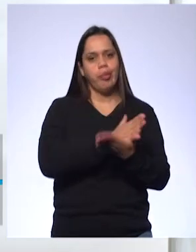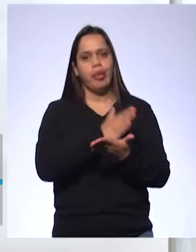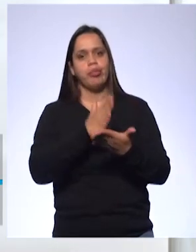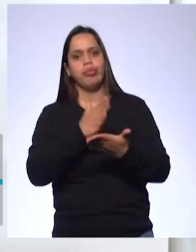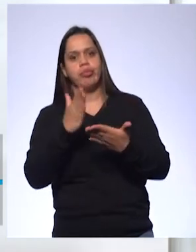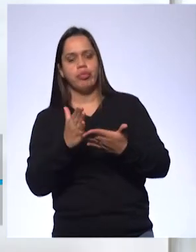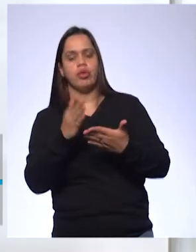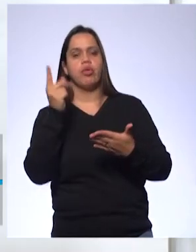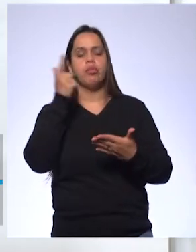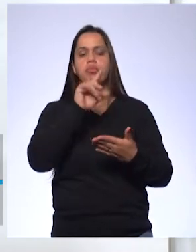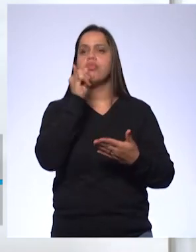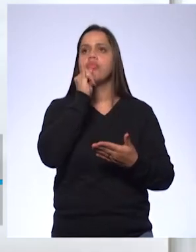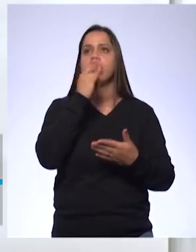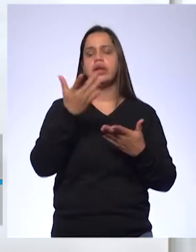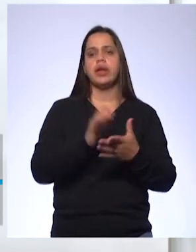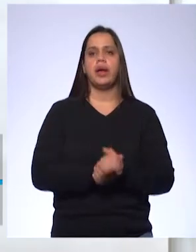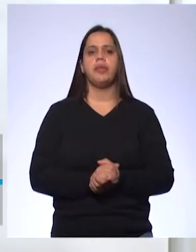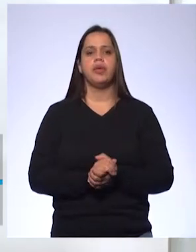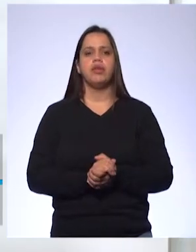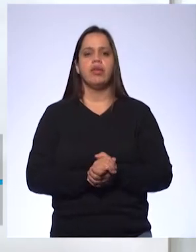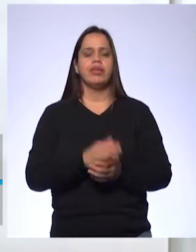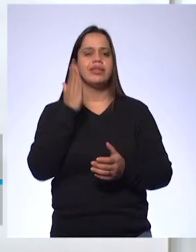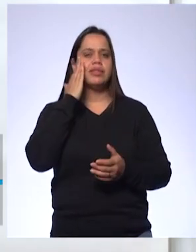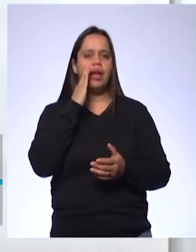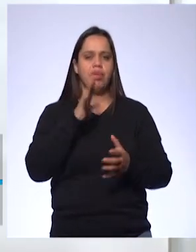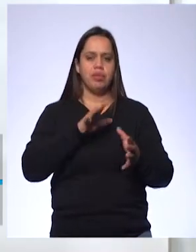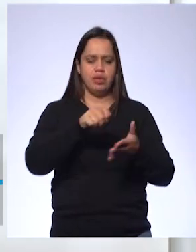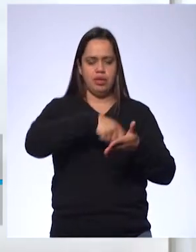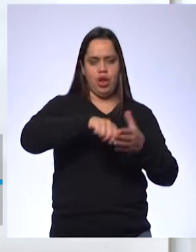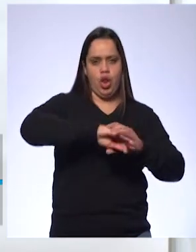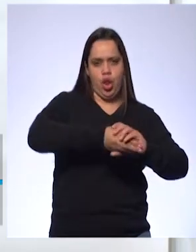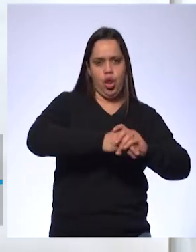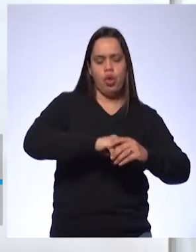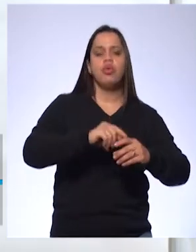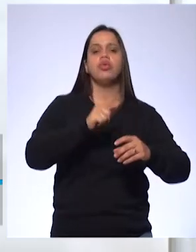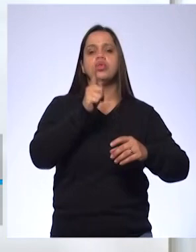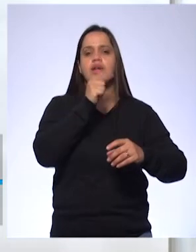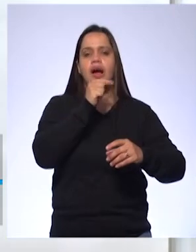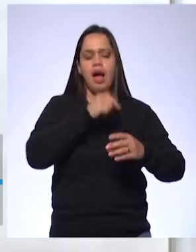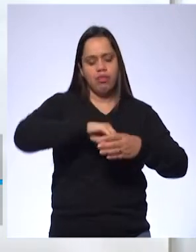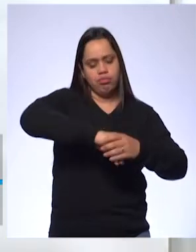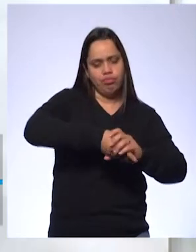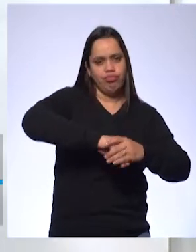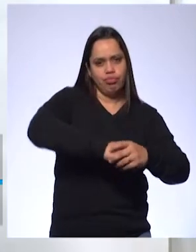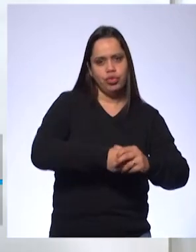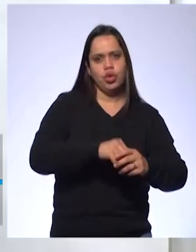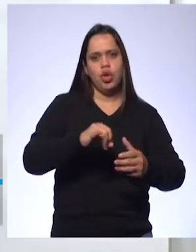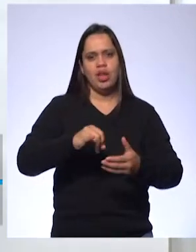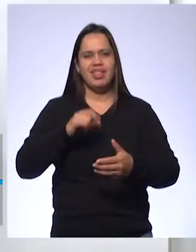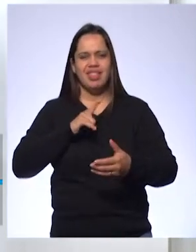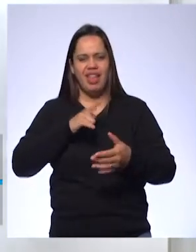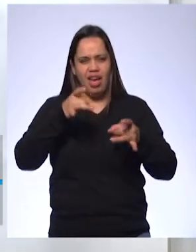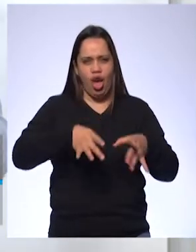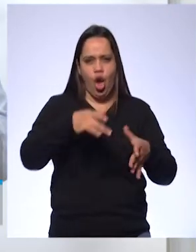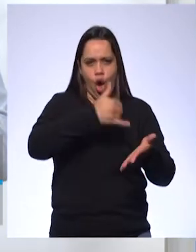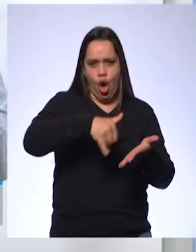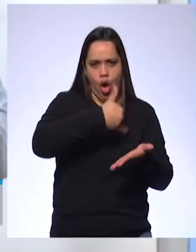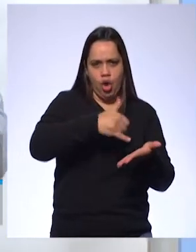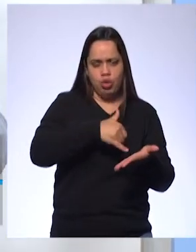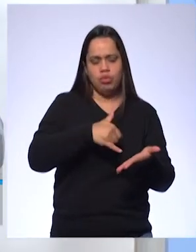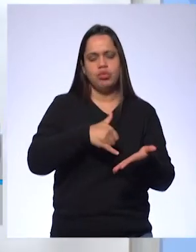Por exemplo, quando você mistura, você vai lavar a louça ali e tal, aí tem um restinho de óleo ali que você fritou alguma coisa, um ovo, um bife, e